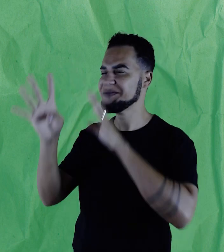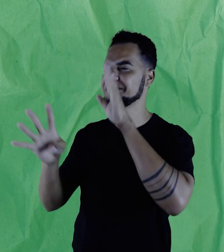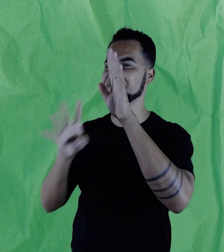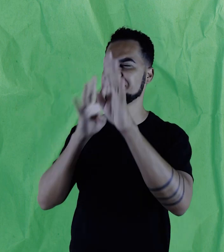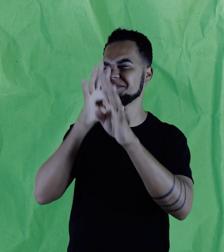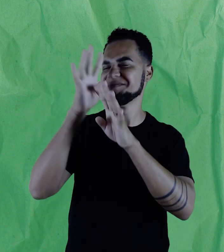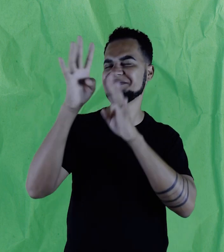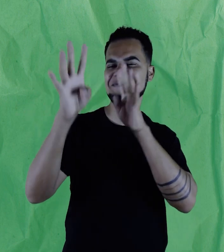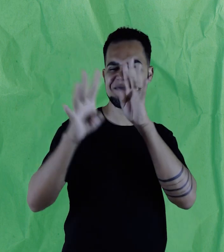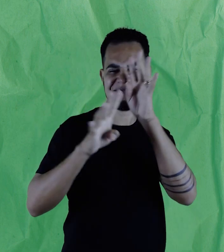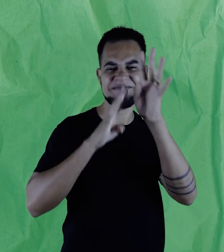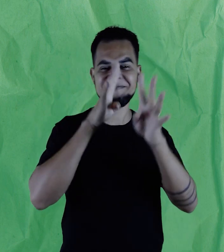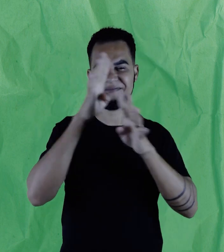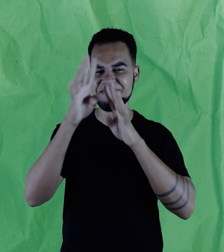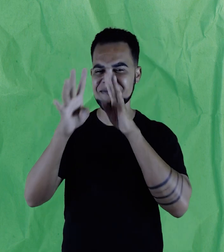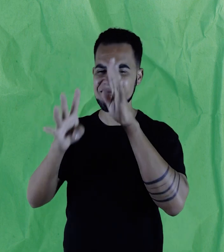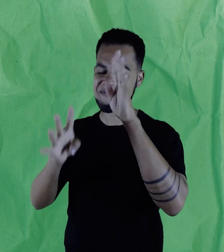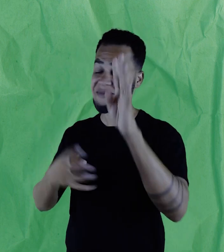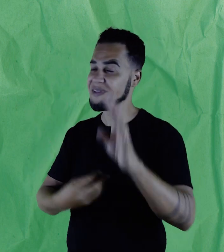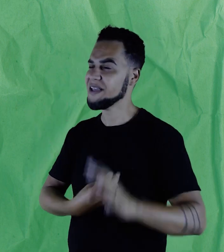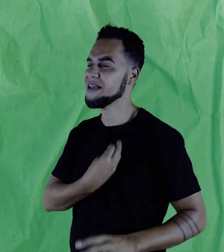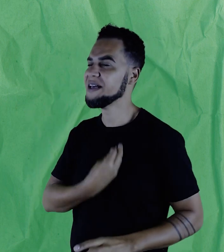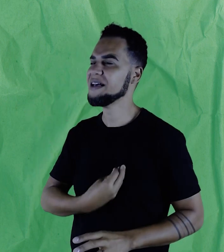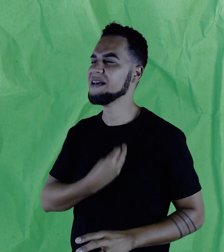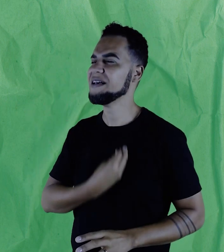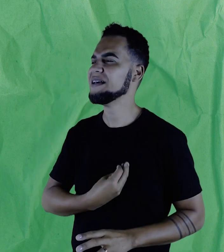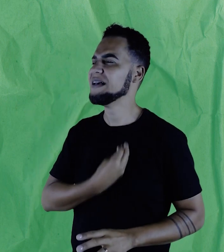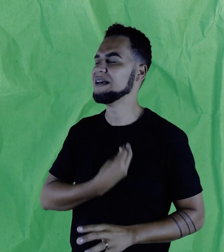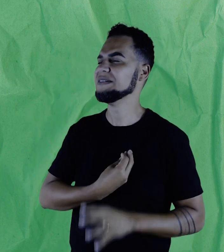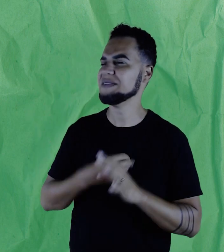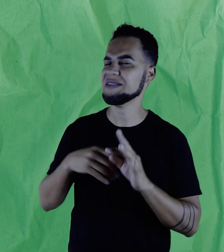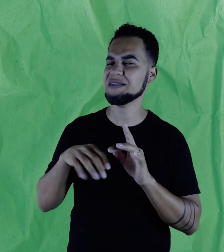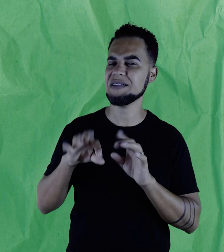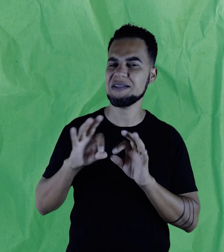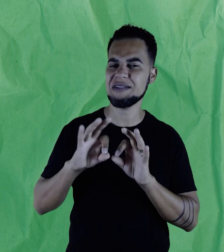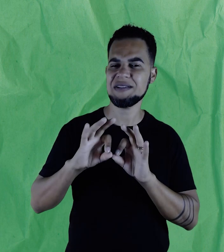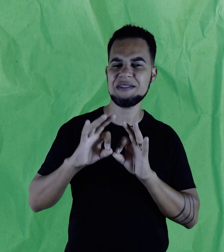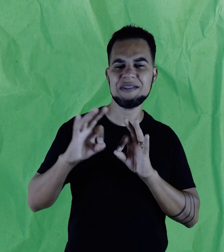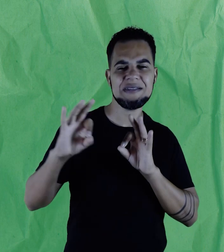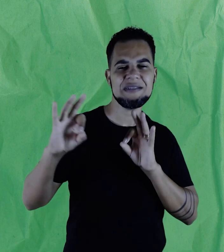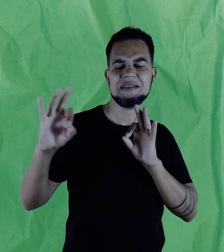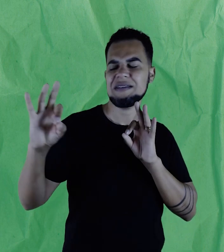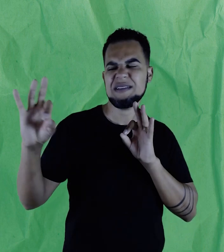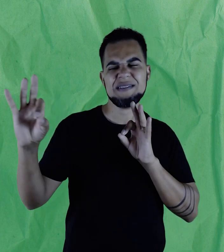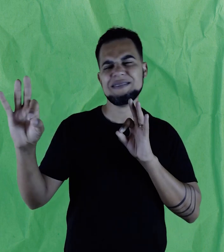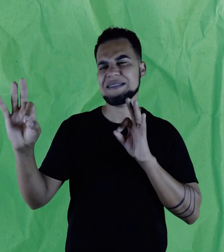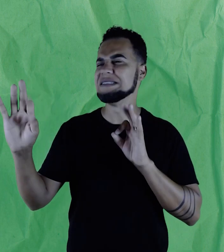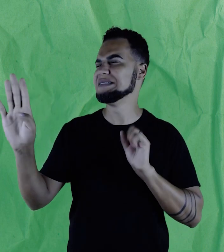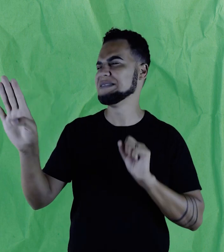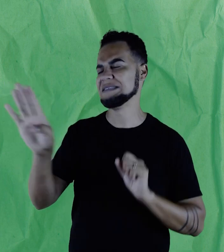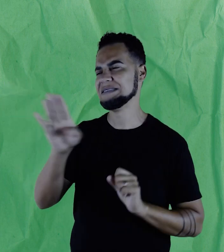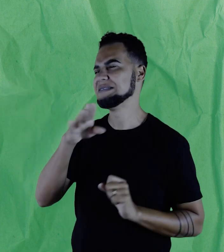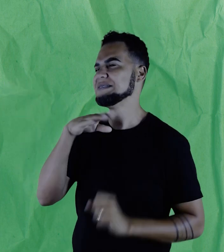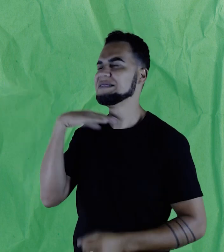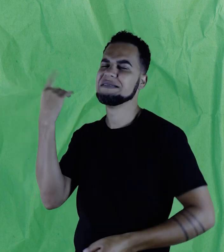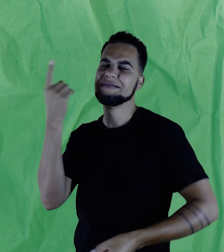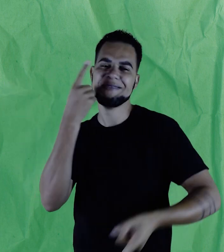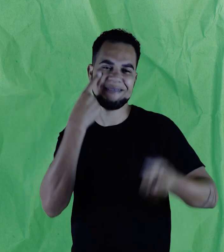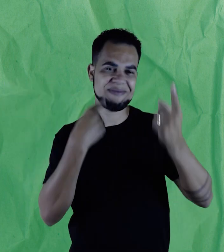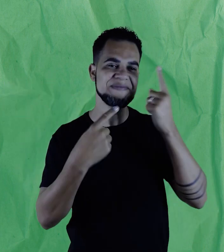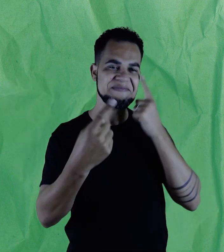vou exagerar. A vida sem você me faz morrer de